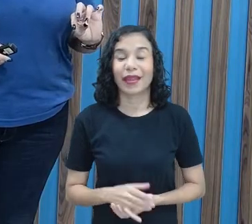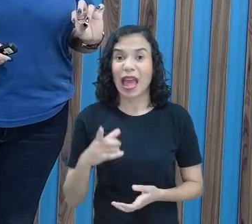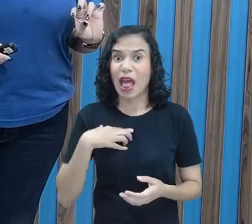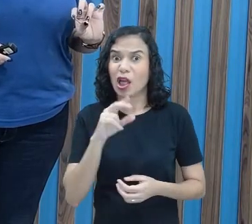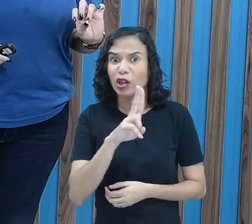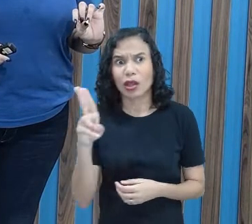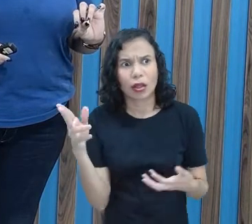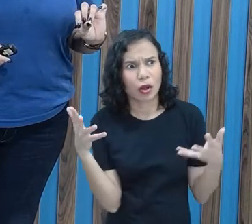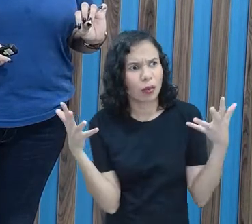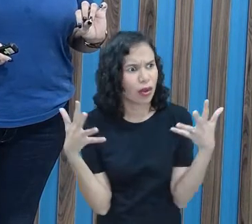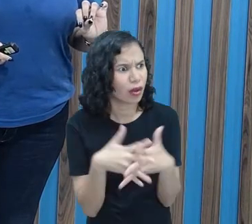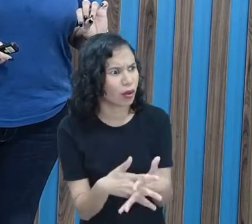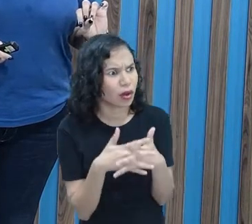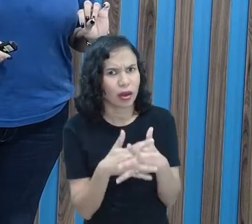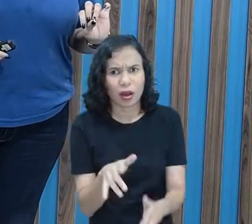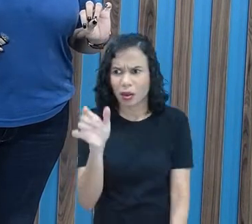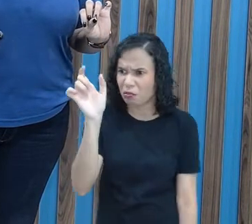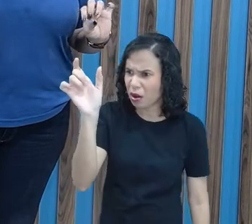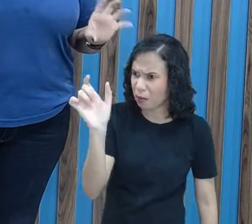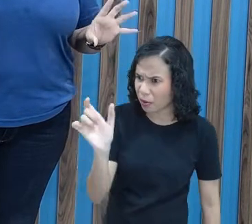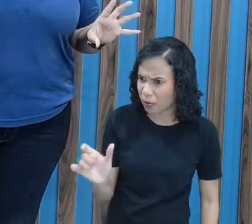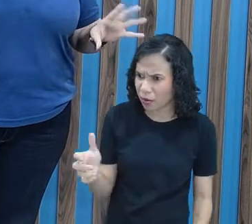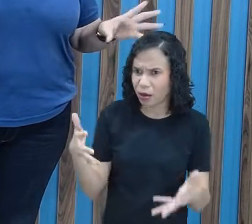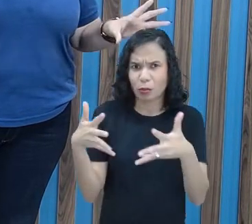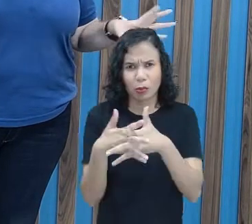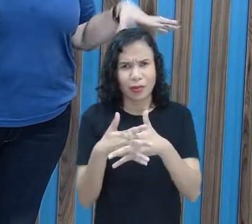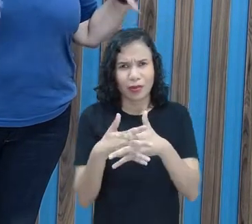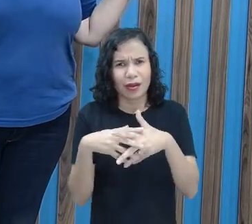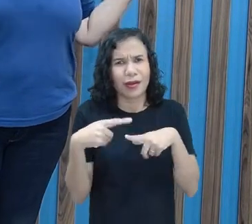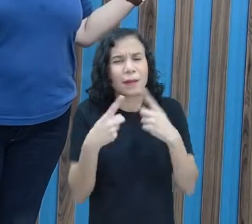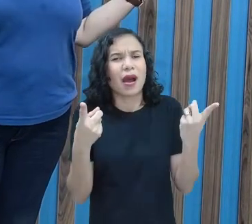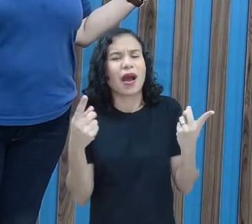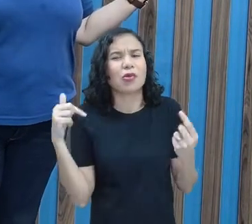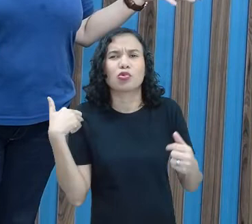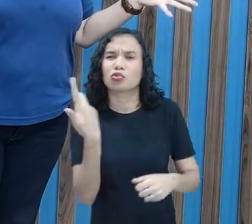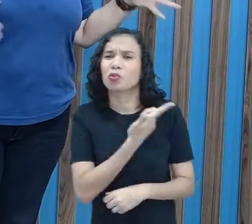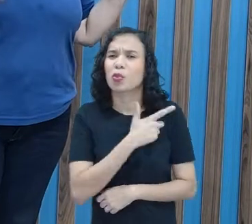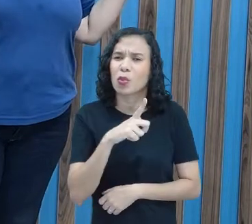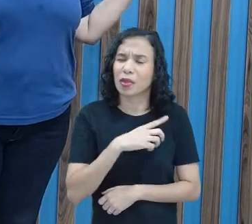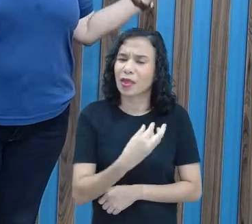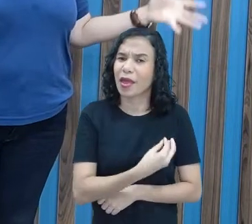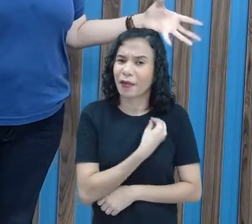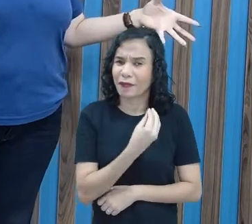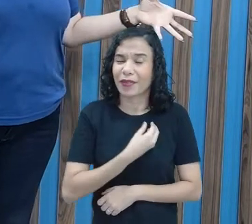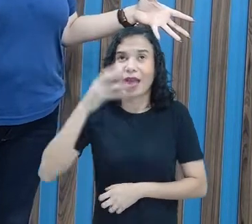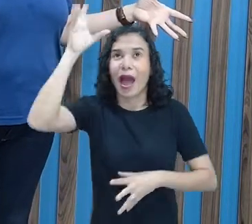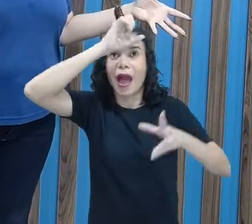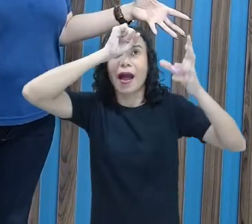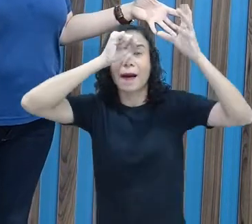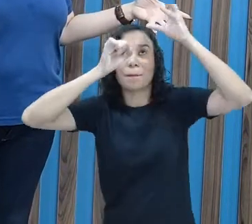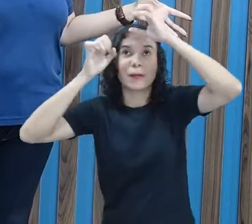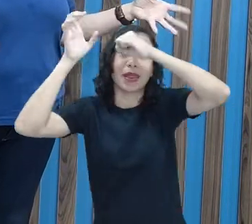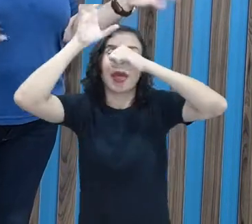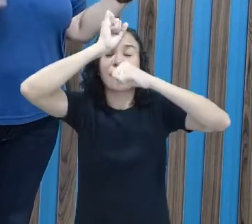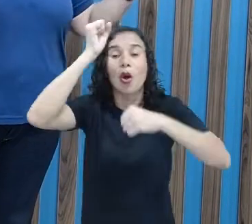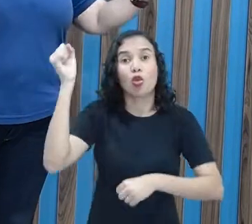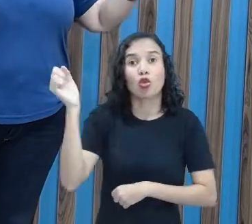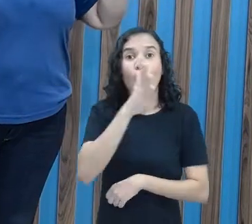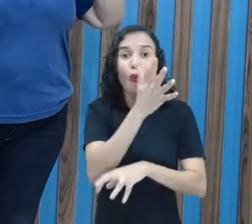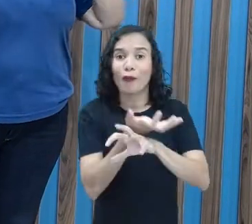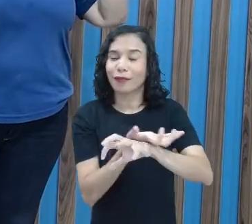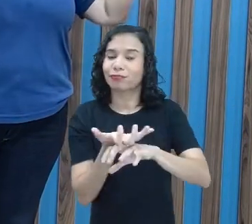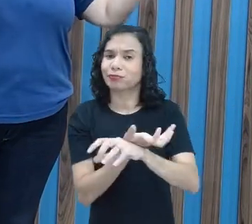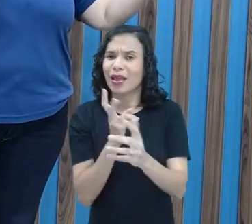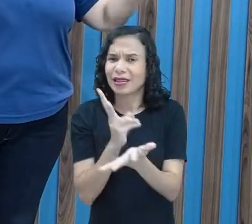nome complicado, né? Mas é aquela coisa, né, professor? Quando a gente está aprendendo coisas novas na disciplina, né? Sempre